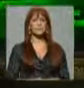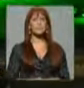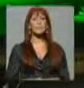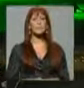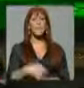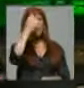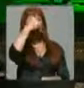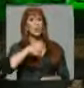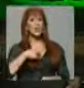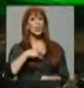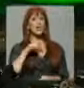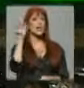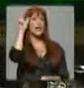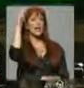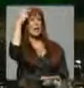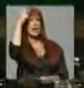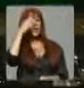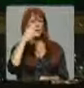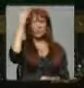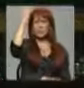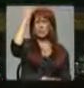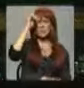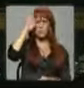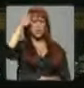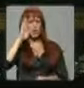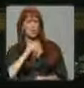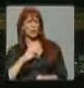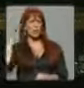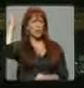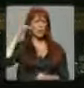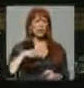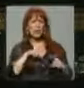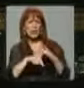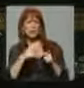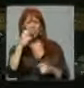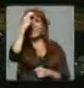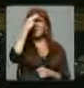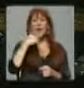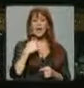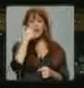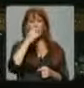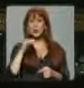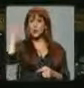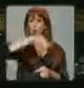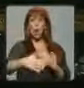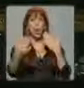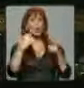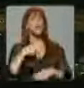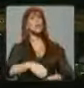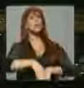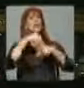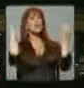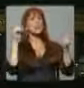É uma história de princesas, de bandidos, soldados, monges, cavernas e palácios. O espectador deve ir ao teatro com o espírito